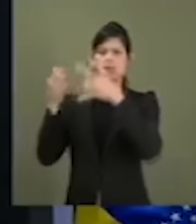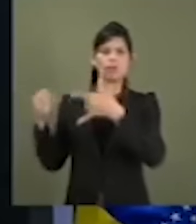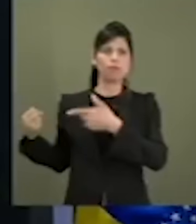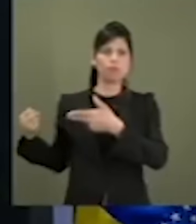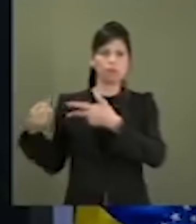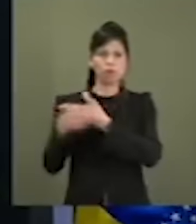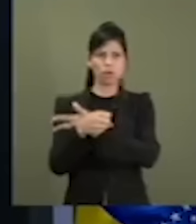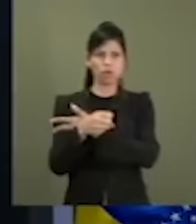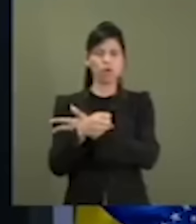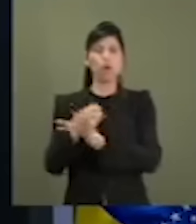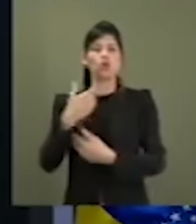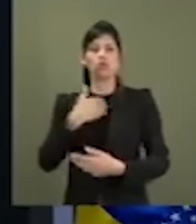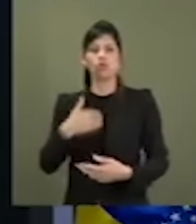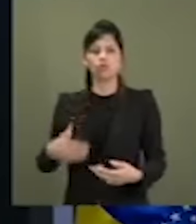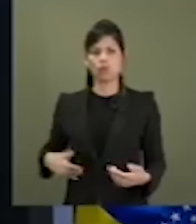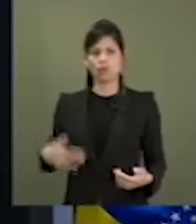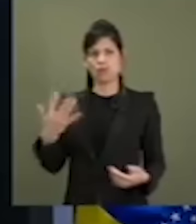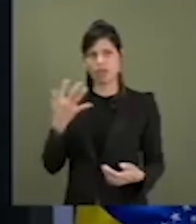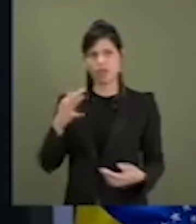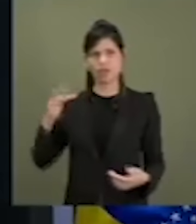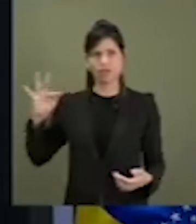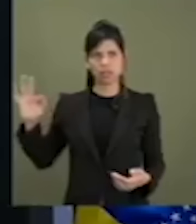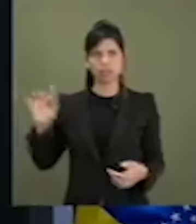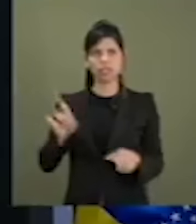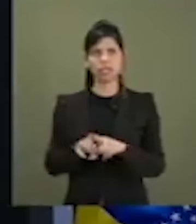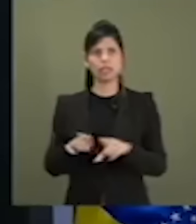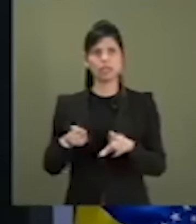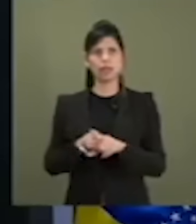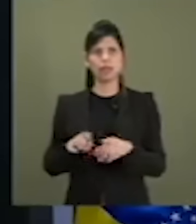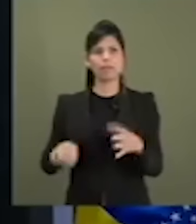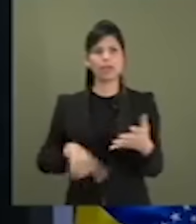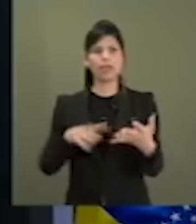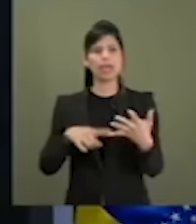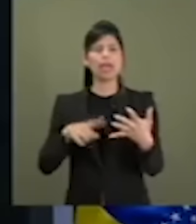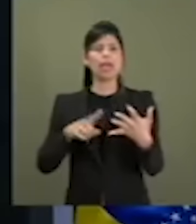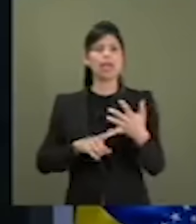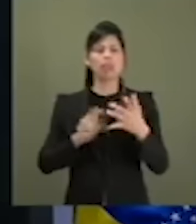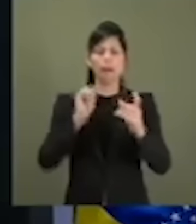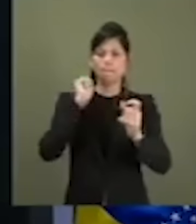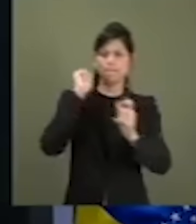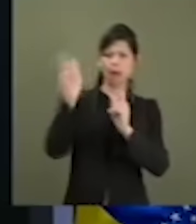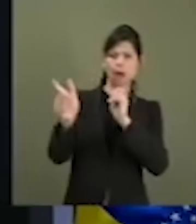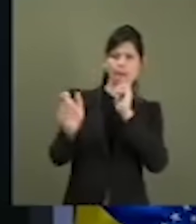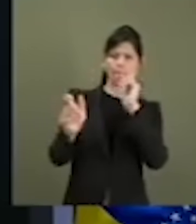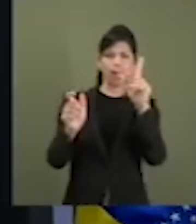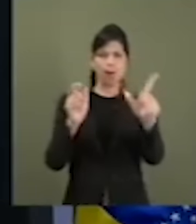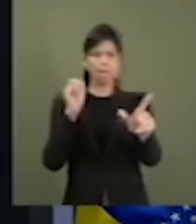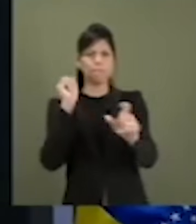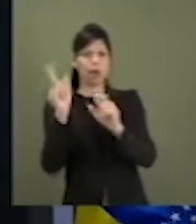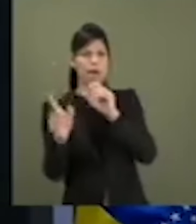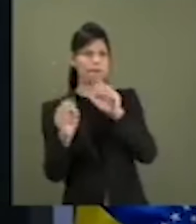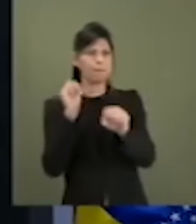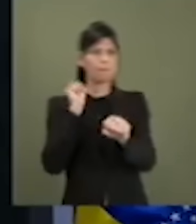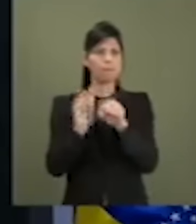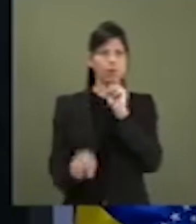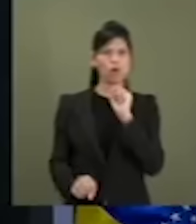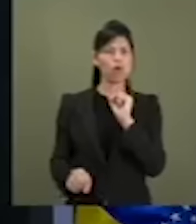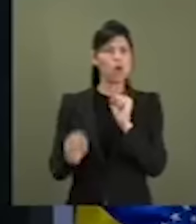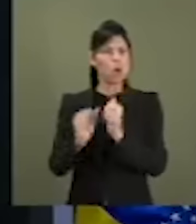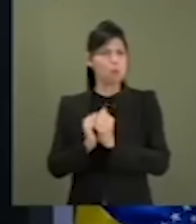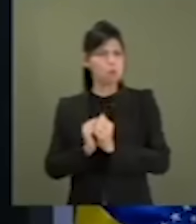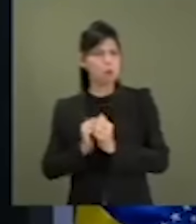deterioração do patrimônio tombado. São as acusações. São as acusações.